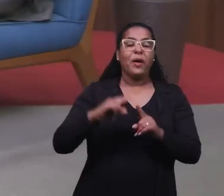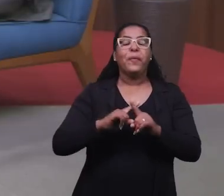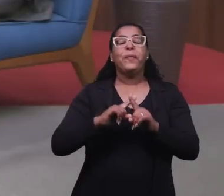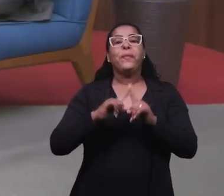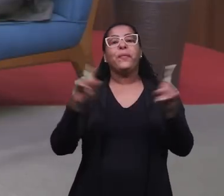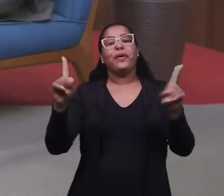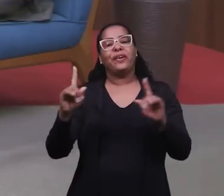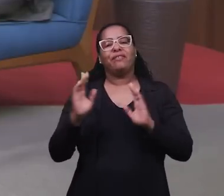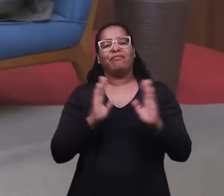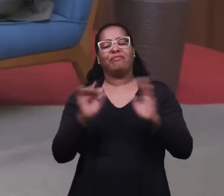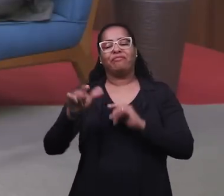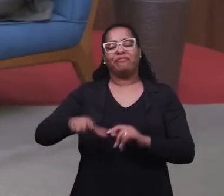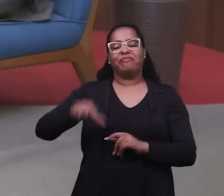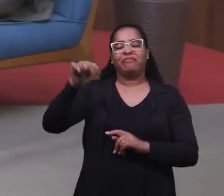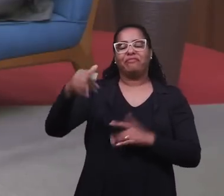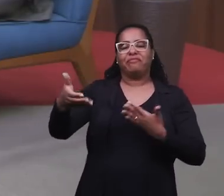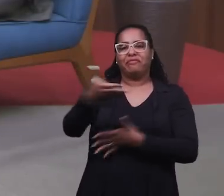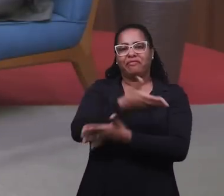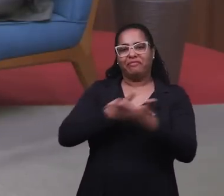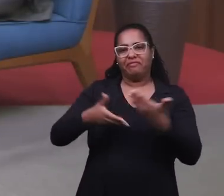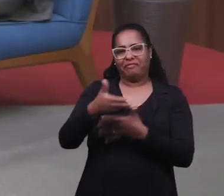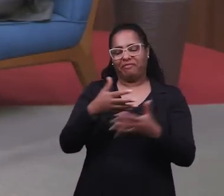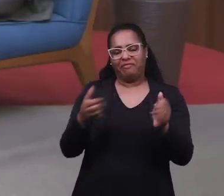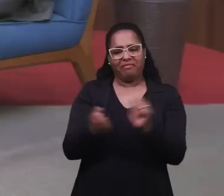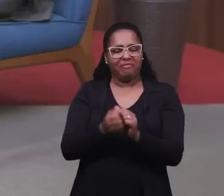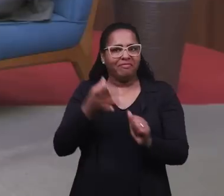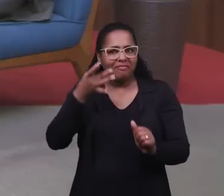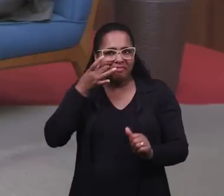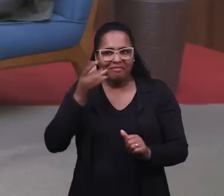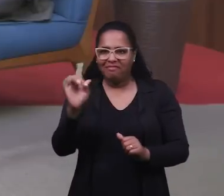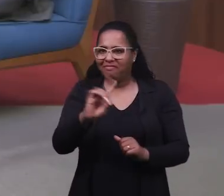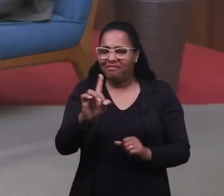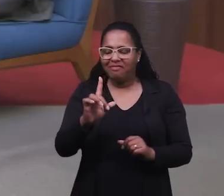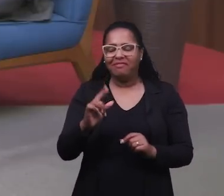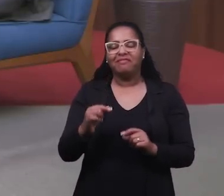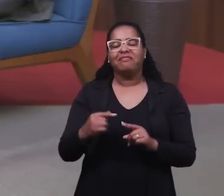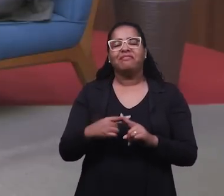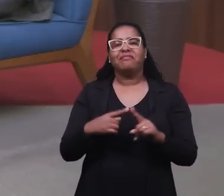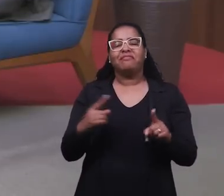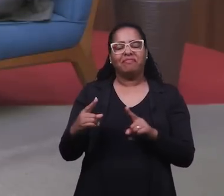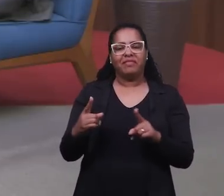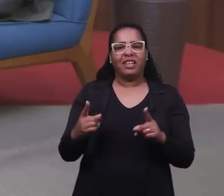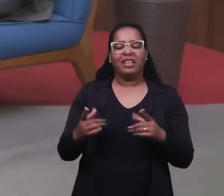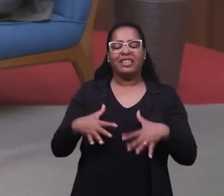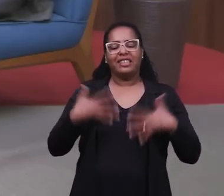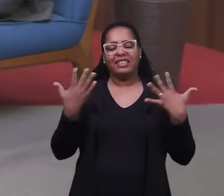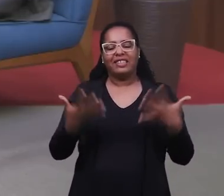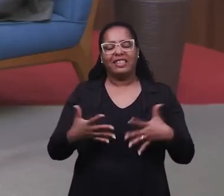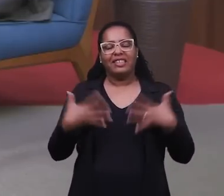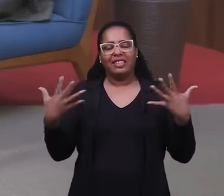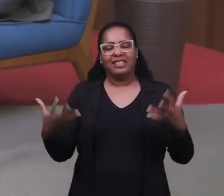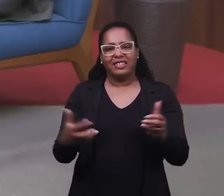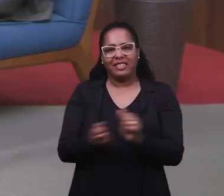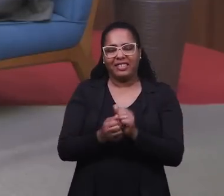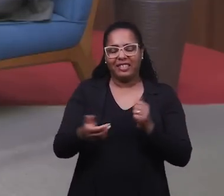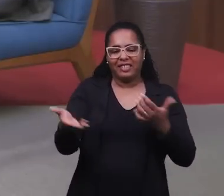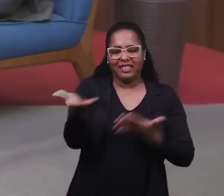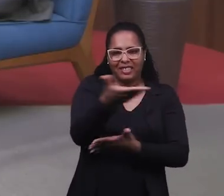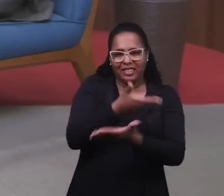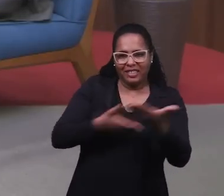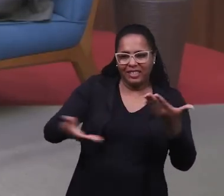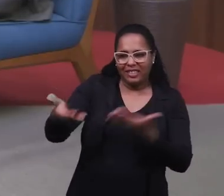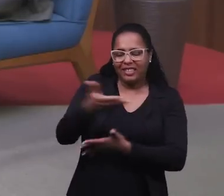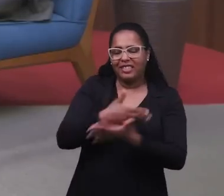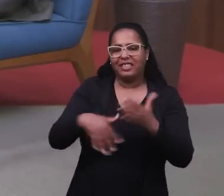também tirou um tempo para participar junto com a gente aqui, embora não presencialmente, Sérgio, mas de qualquer maneira é uma alegria